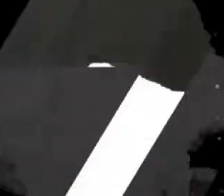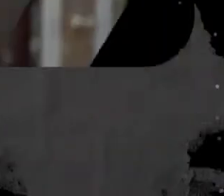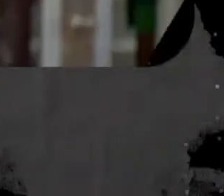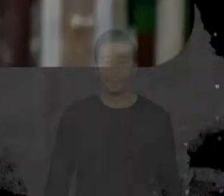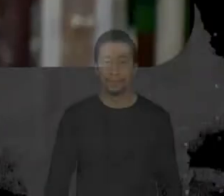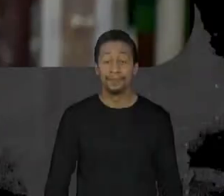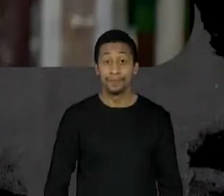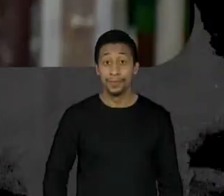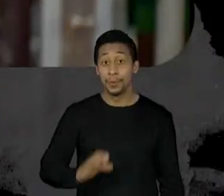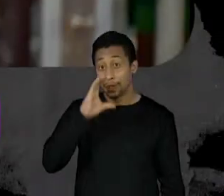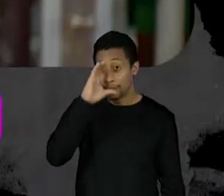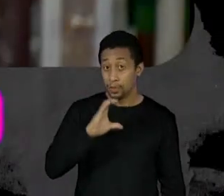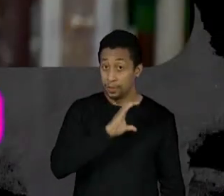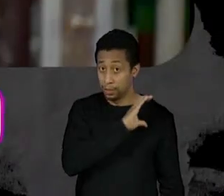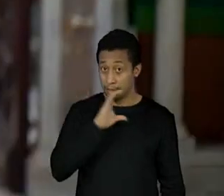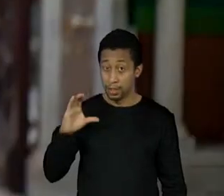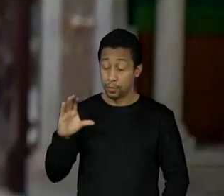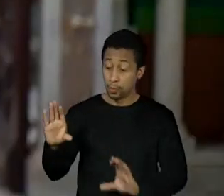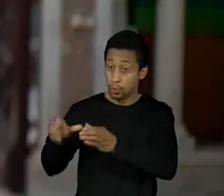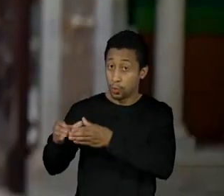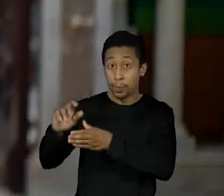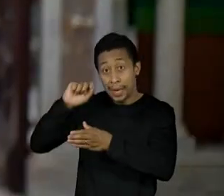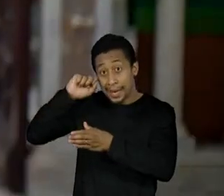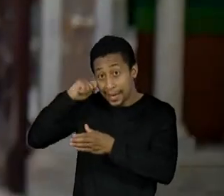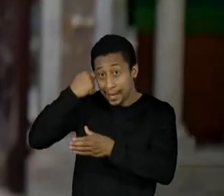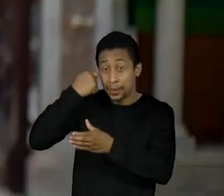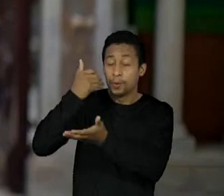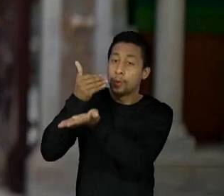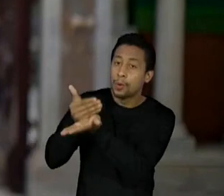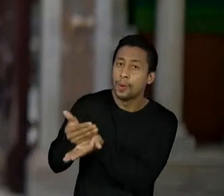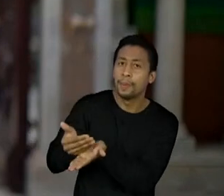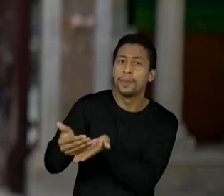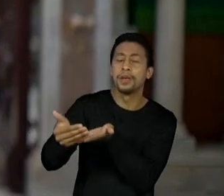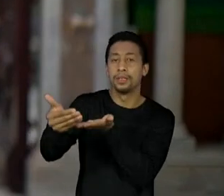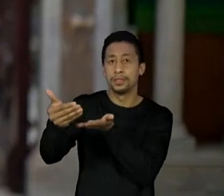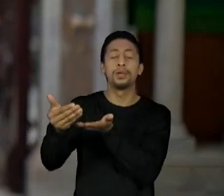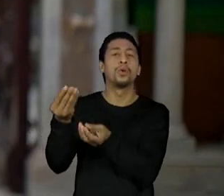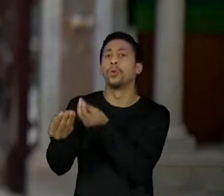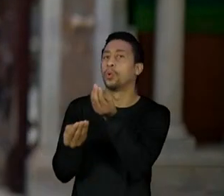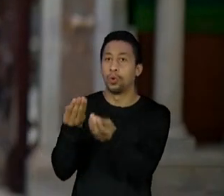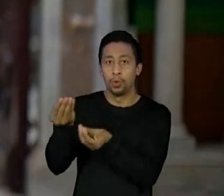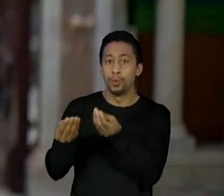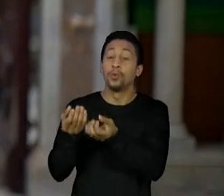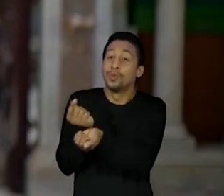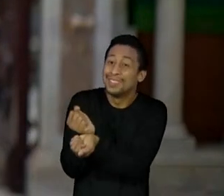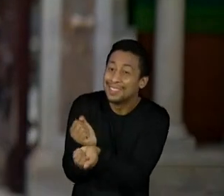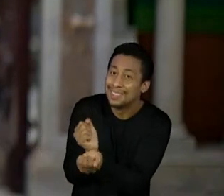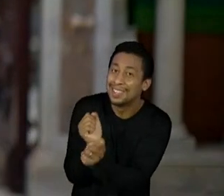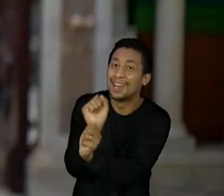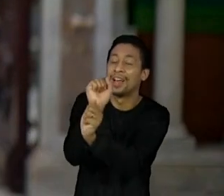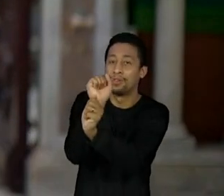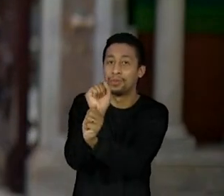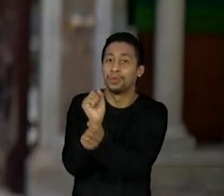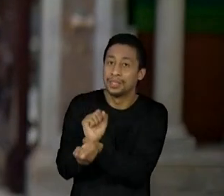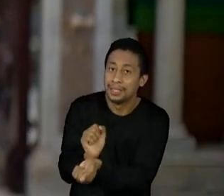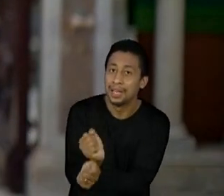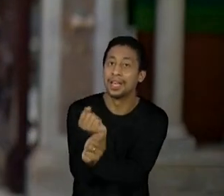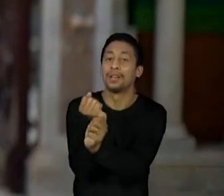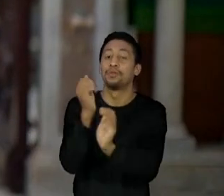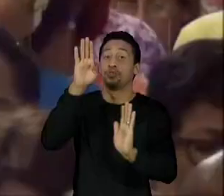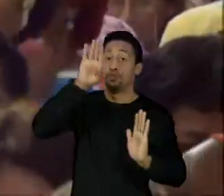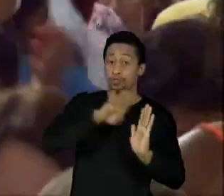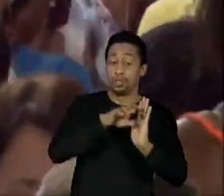O catolicismo negro inicia com a chegada dos escravos